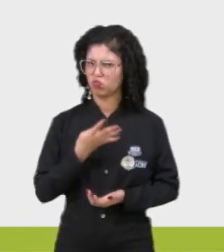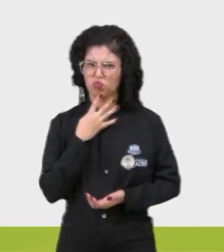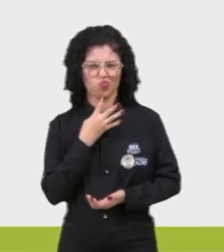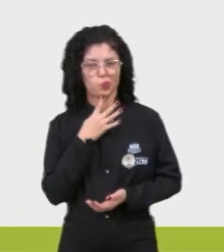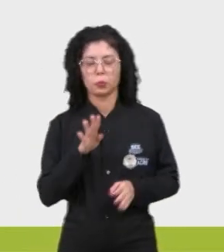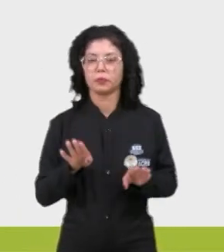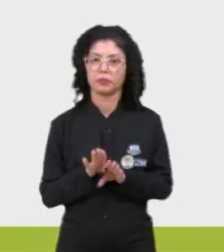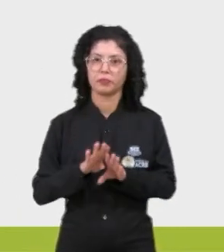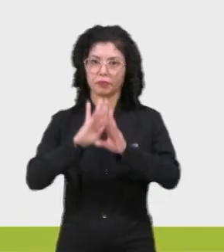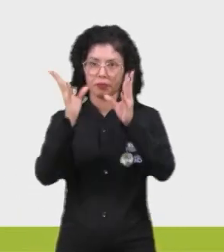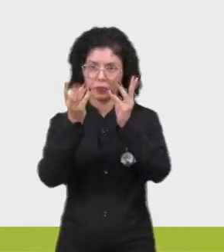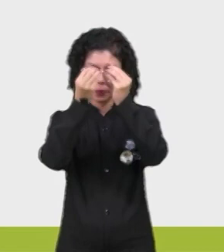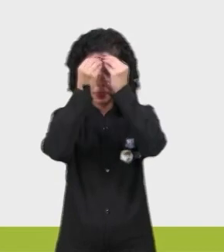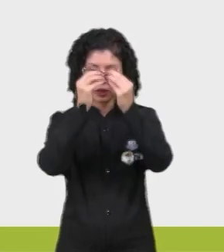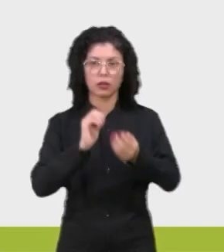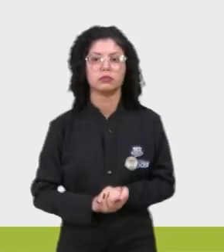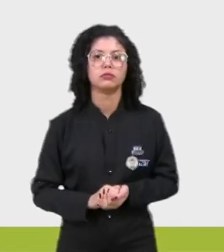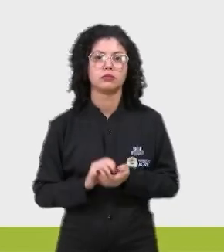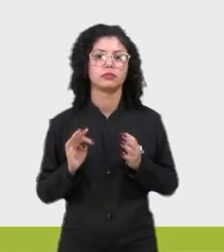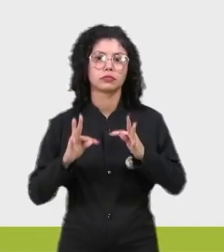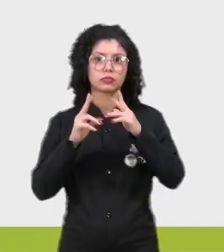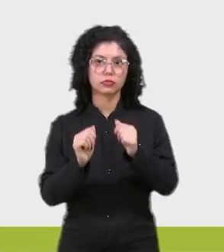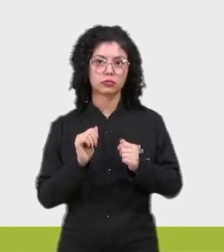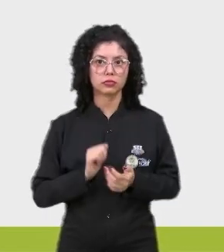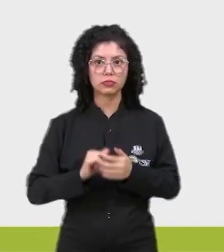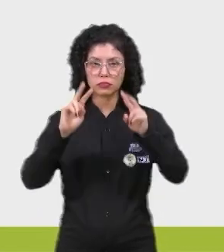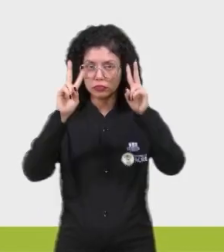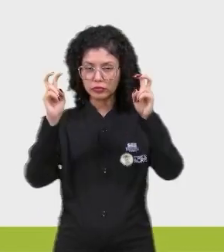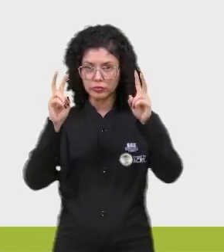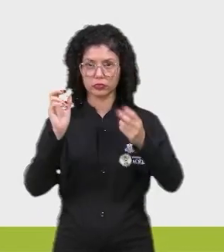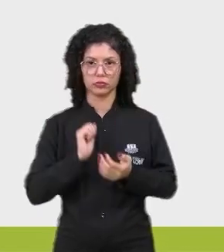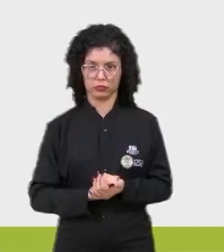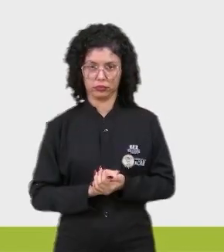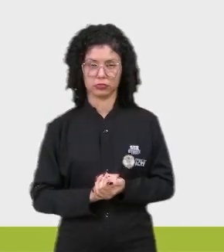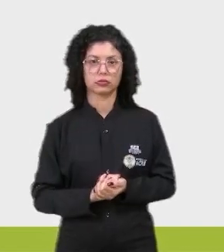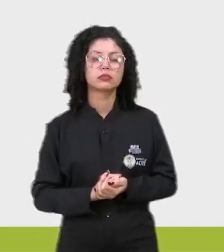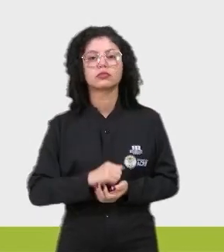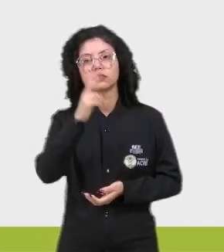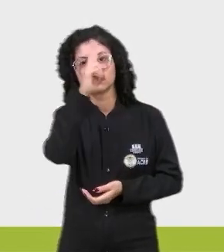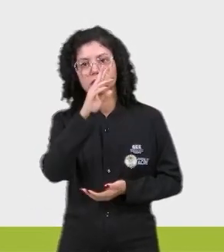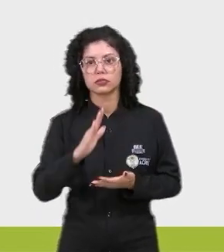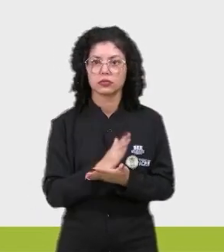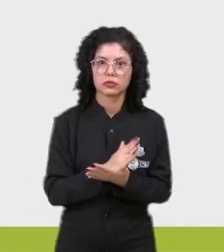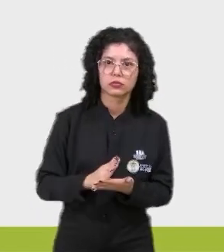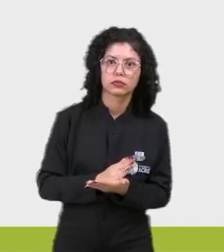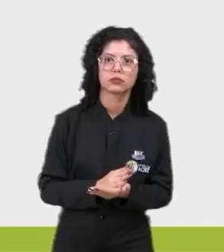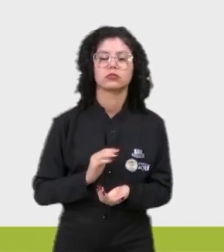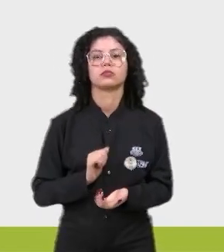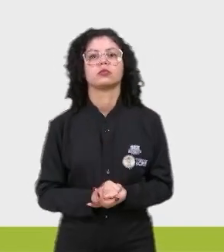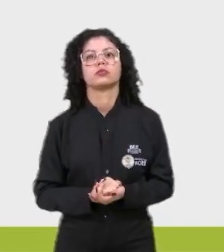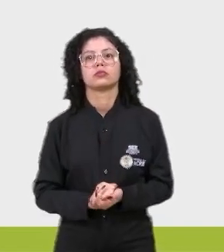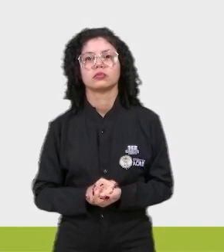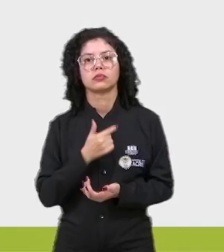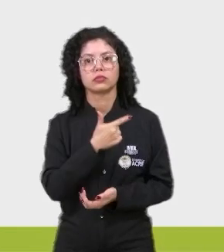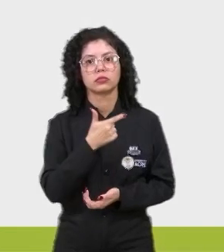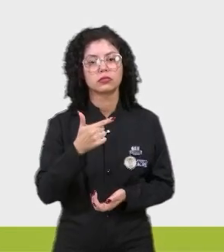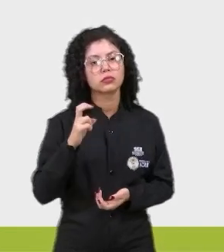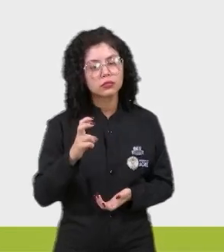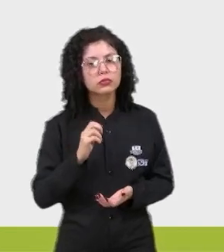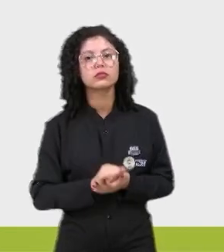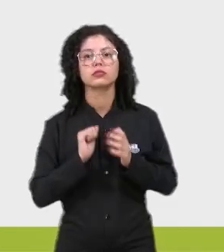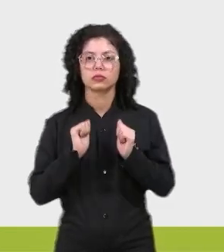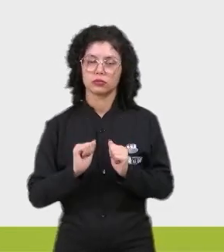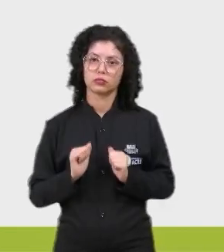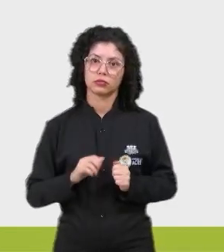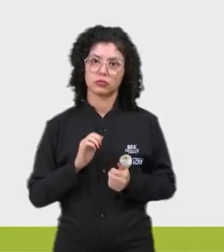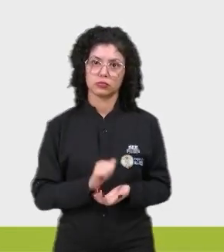memorizar tudo, lembrando que se você vai colocar tudo, coloca entre aspas. Mas se você lembra ali o artigo, você lembra que é da Constituição, você pode